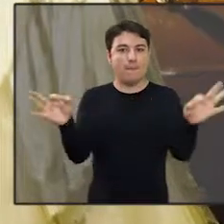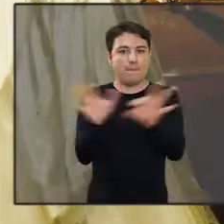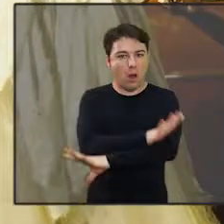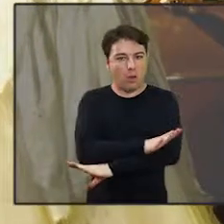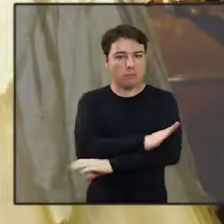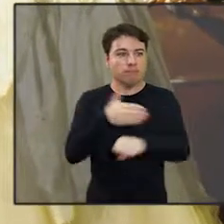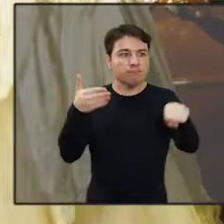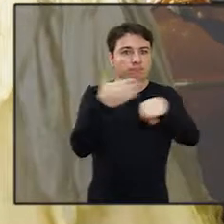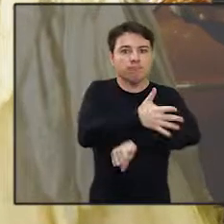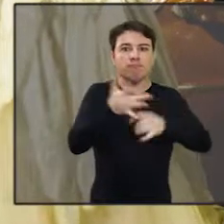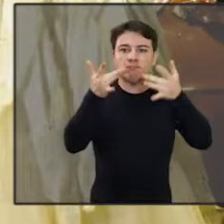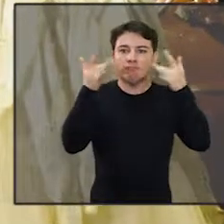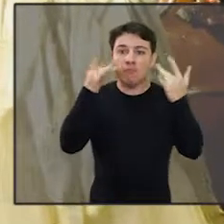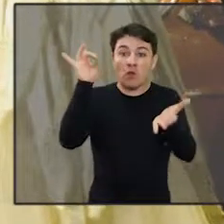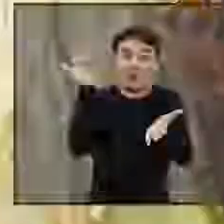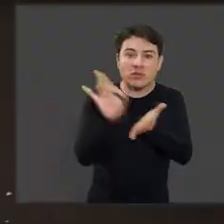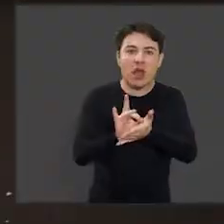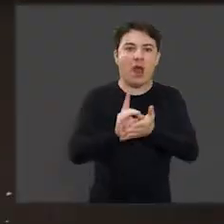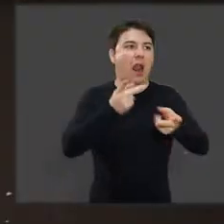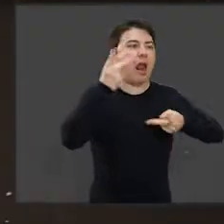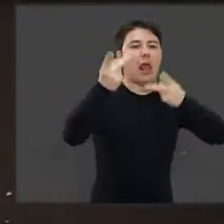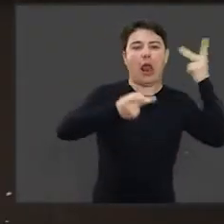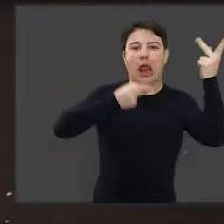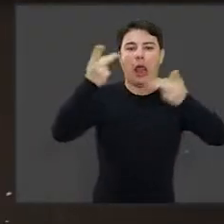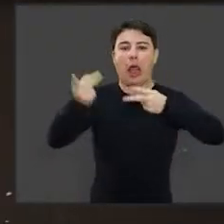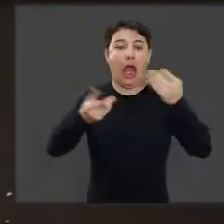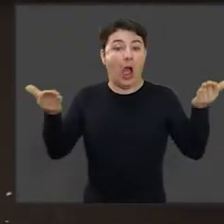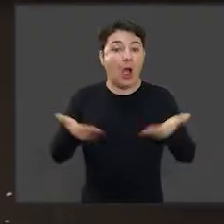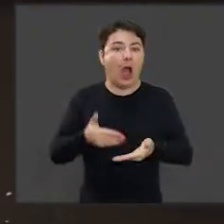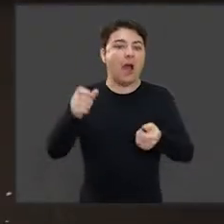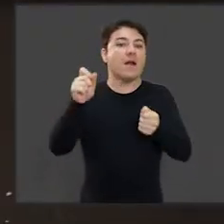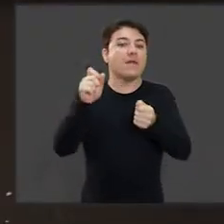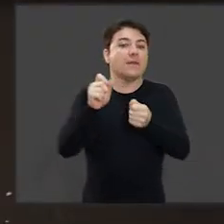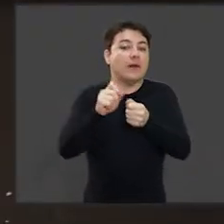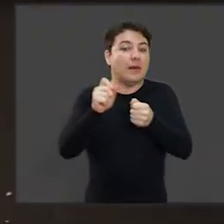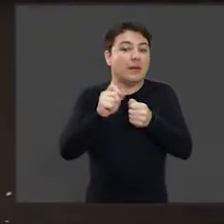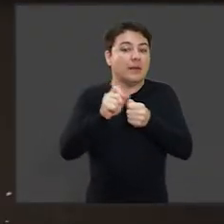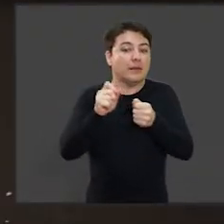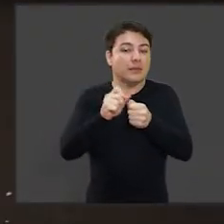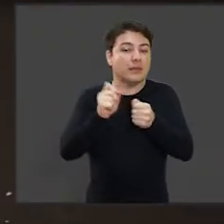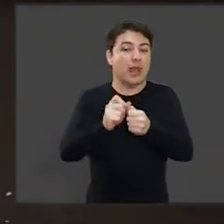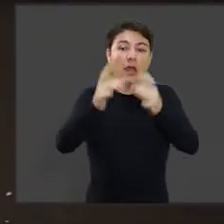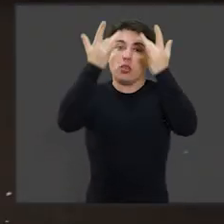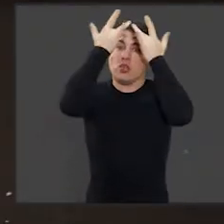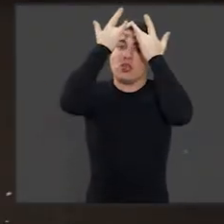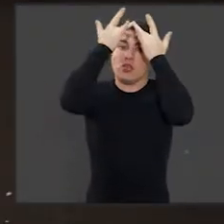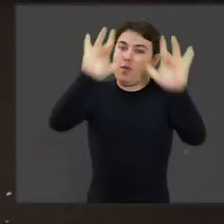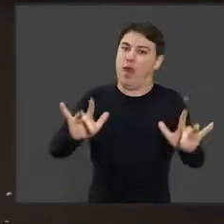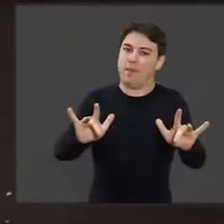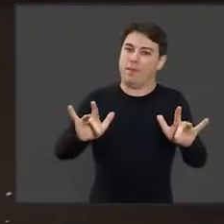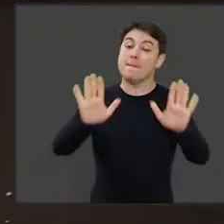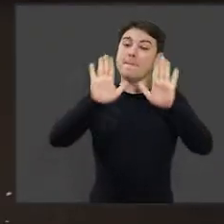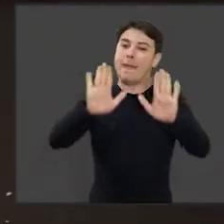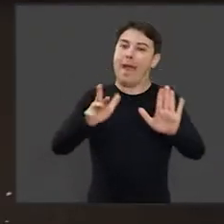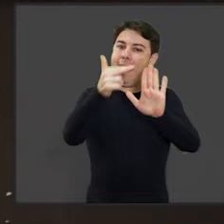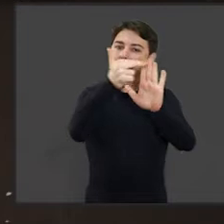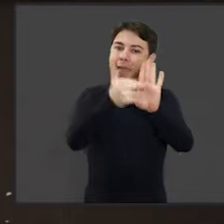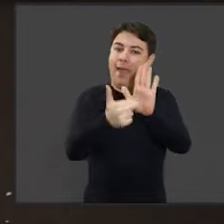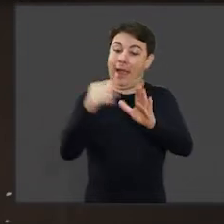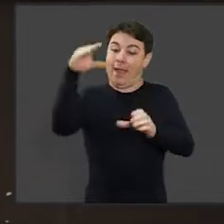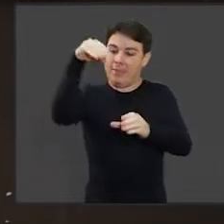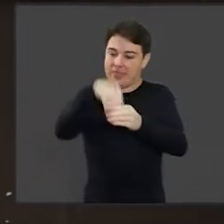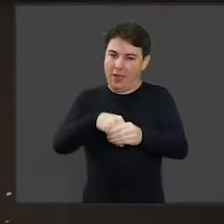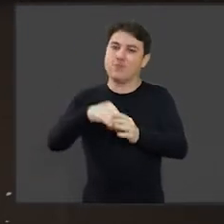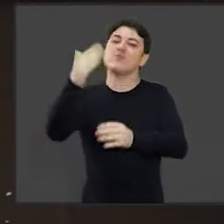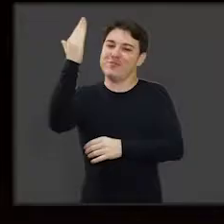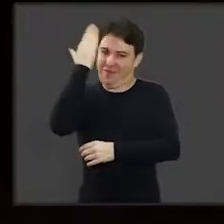ensaio, a improvisação como espetáculo, a gente vai improvisar no ensaio, vai improvisar no treino, mas aí a gente vai chegar no